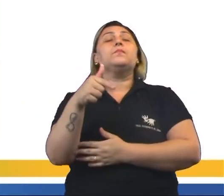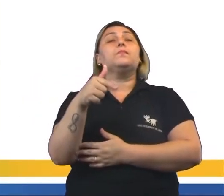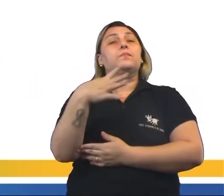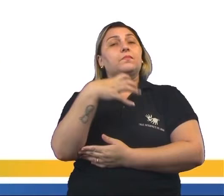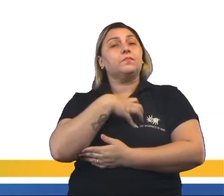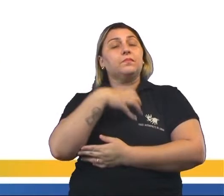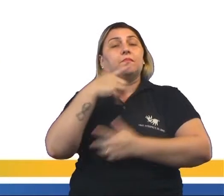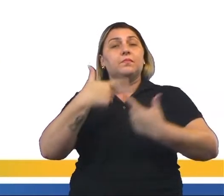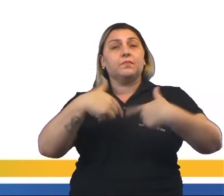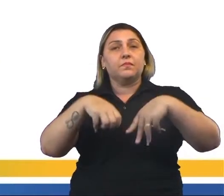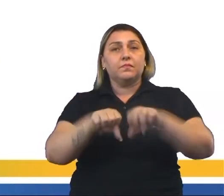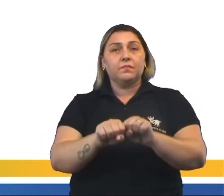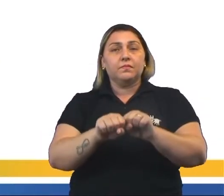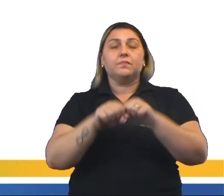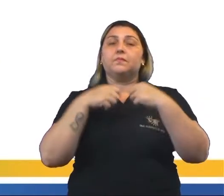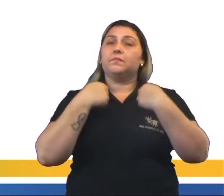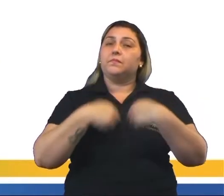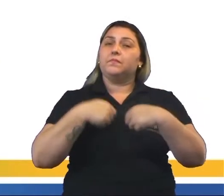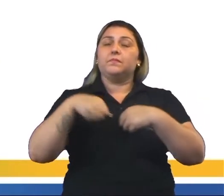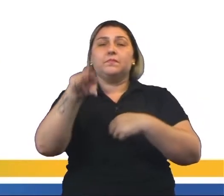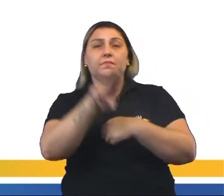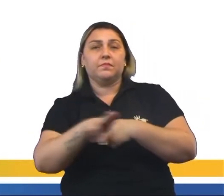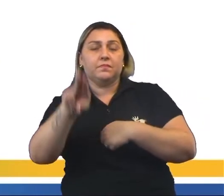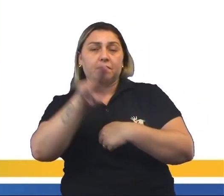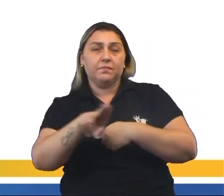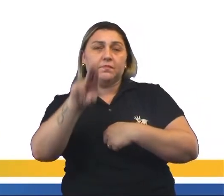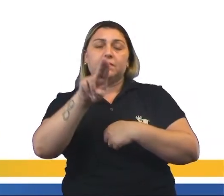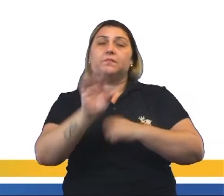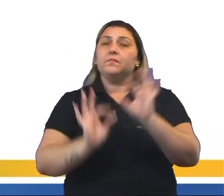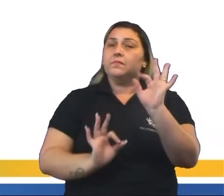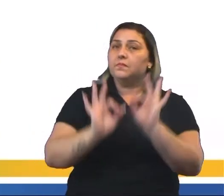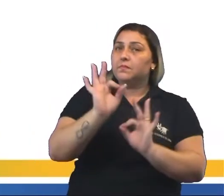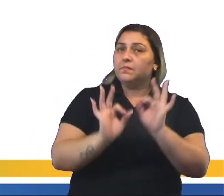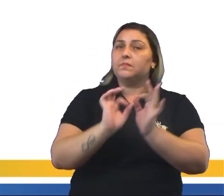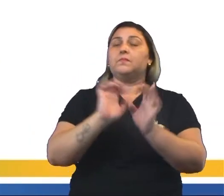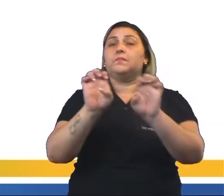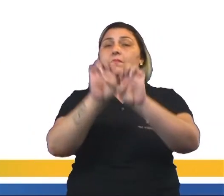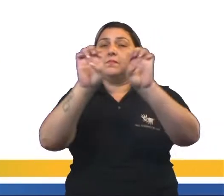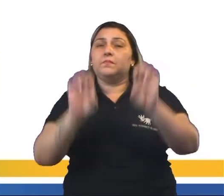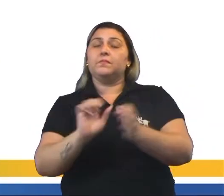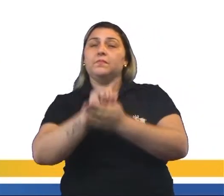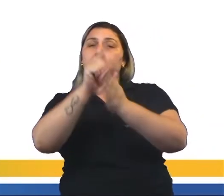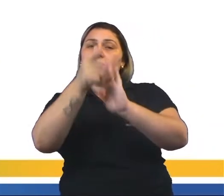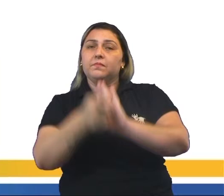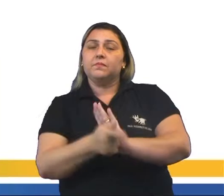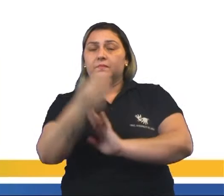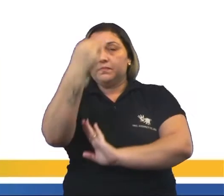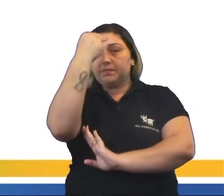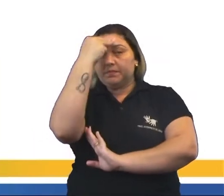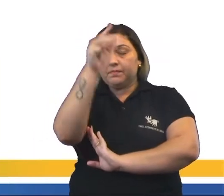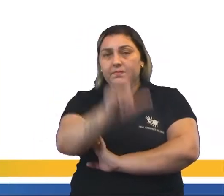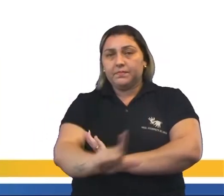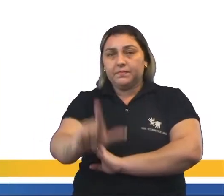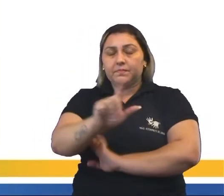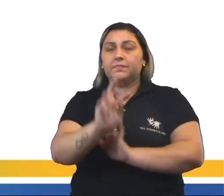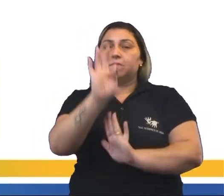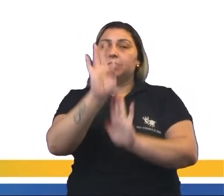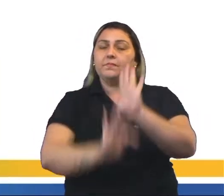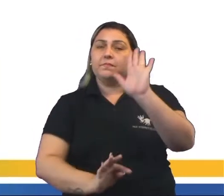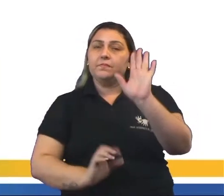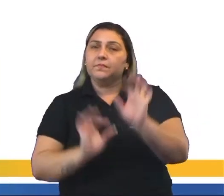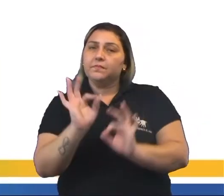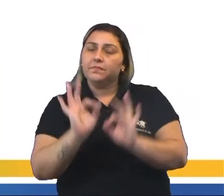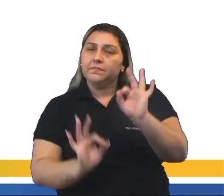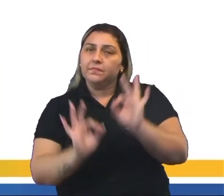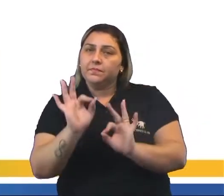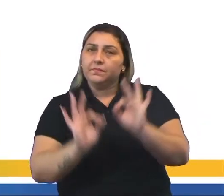linguagem. Então, devemos utilizar na composição desse gênero. Memórias literárias são textos produzidos